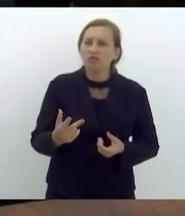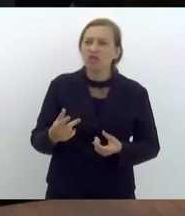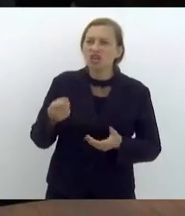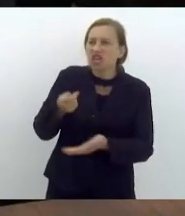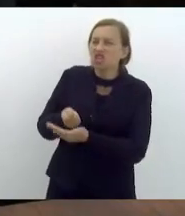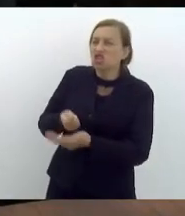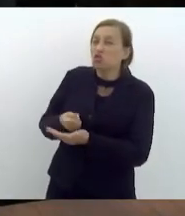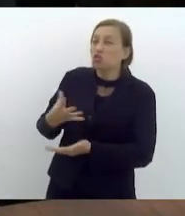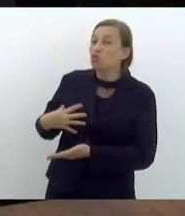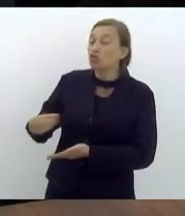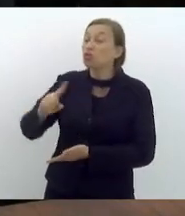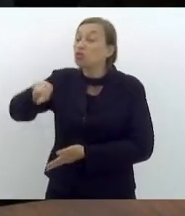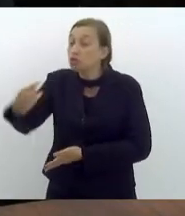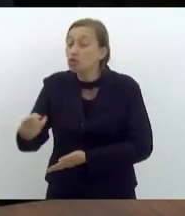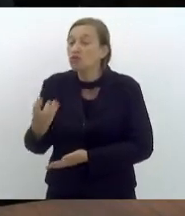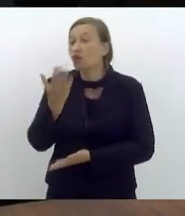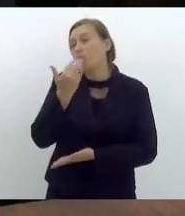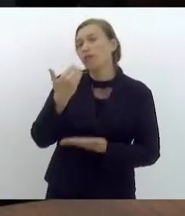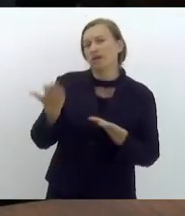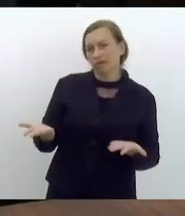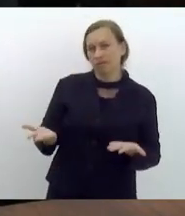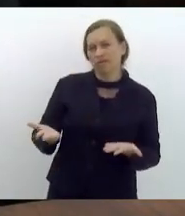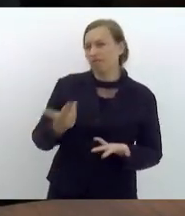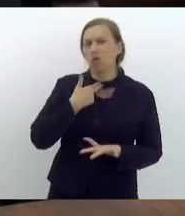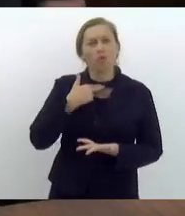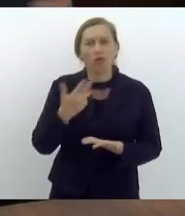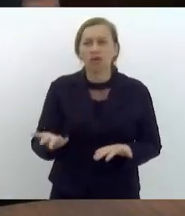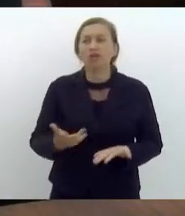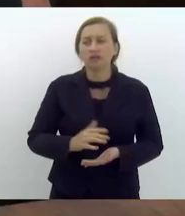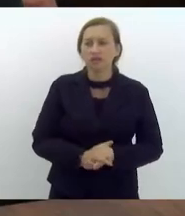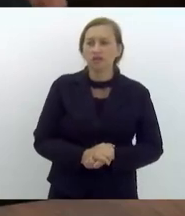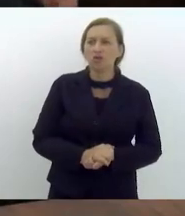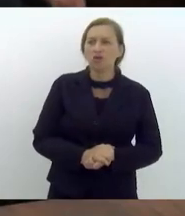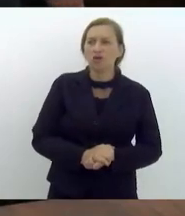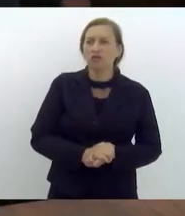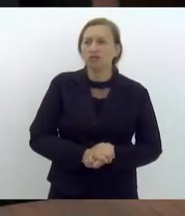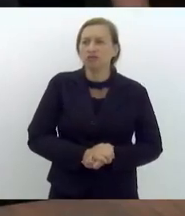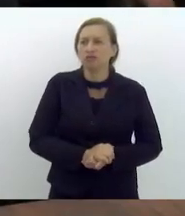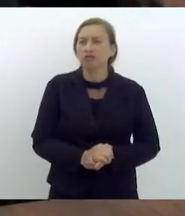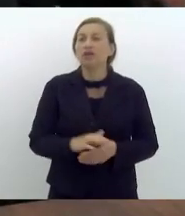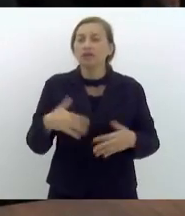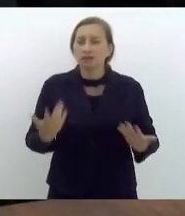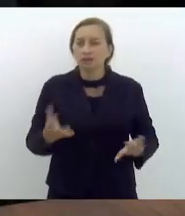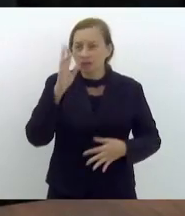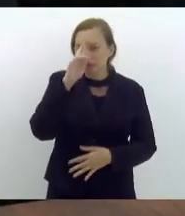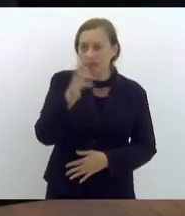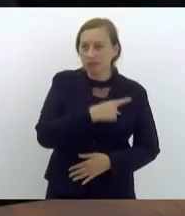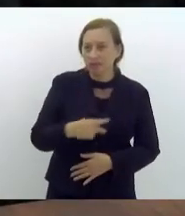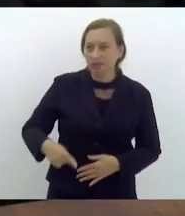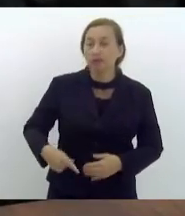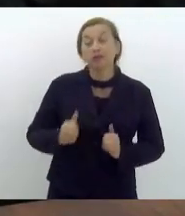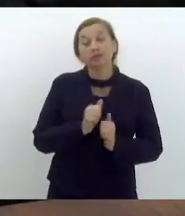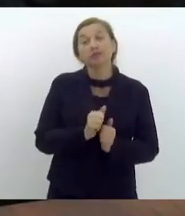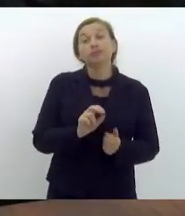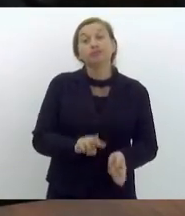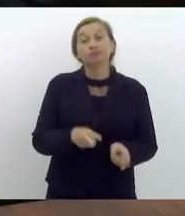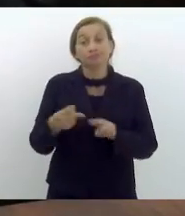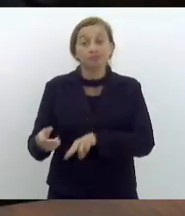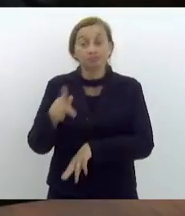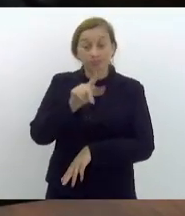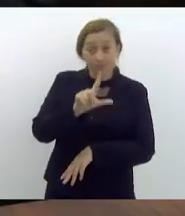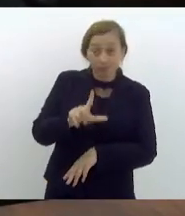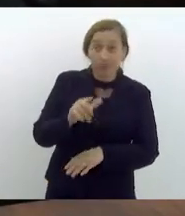vão fazer pô nós não podemos terminar então Presidente encaminhando pelo PL